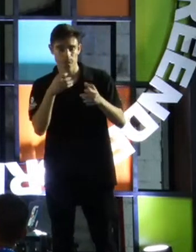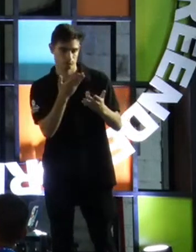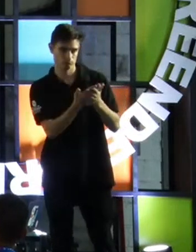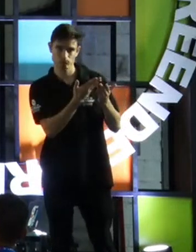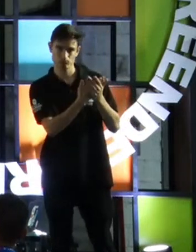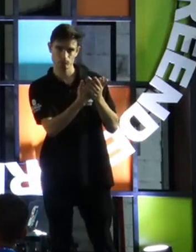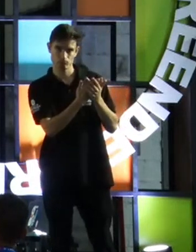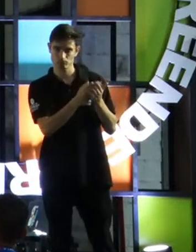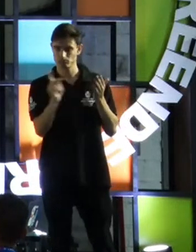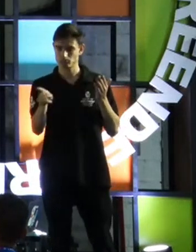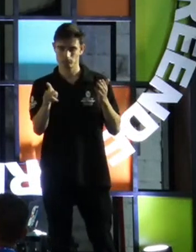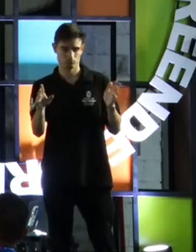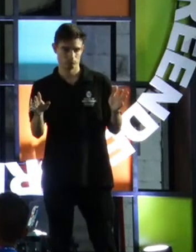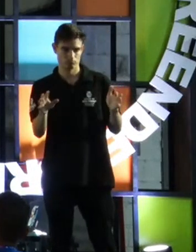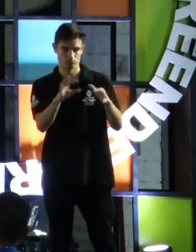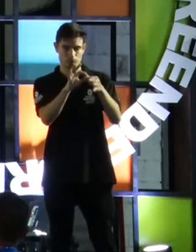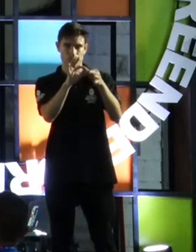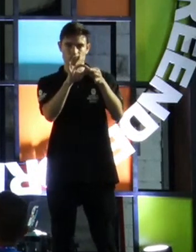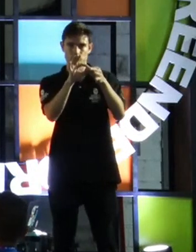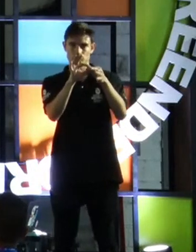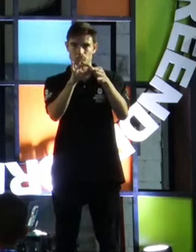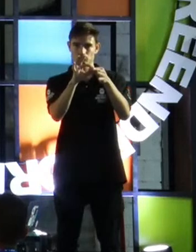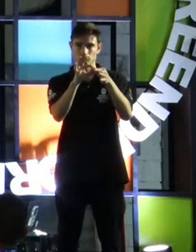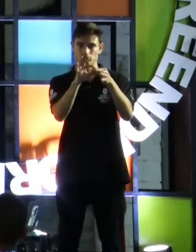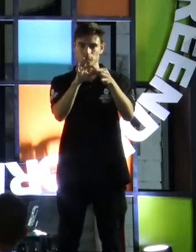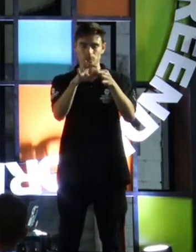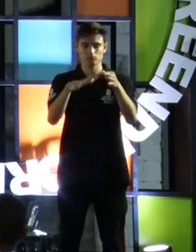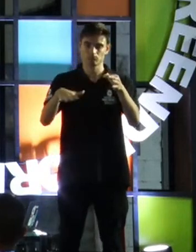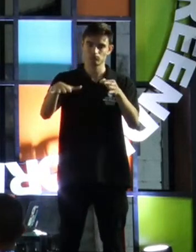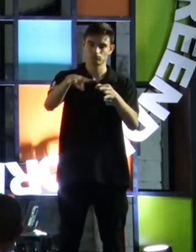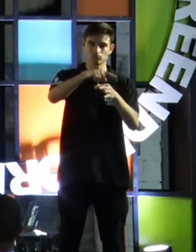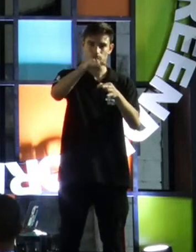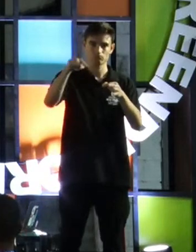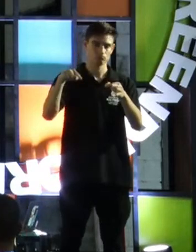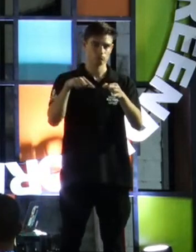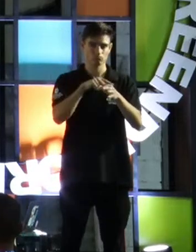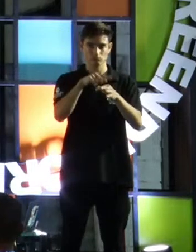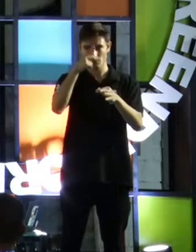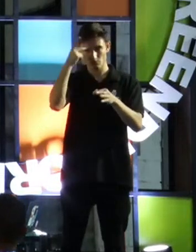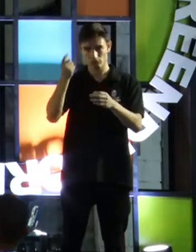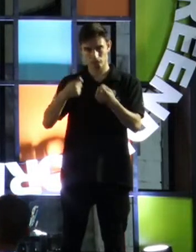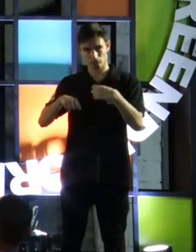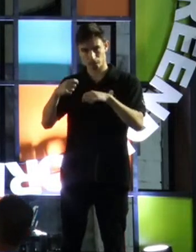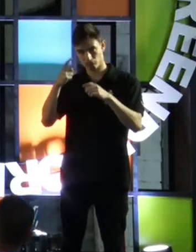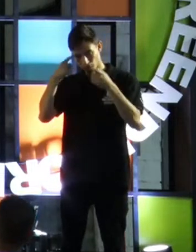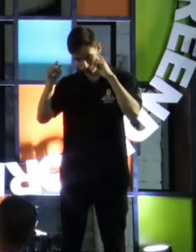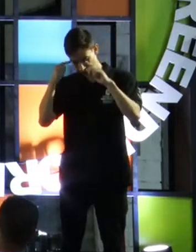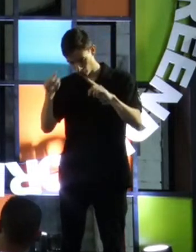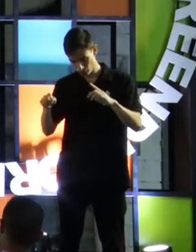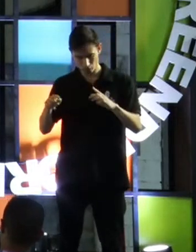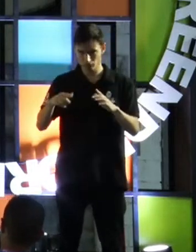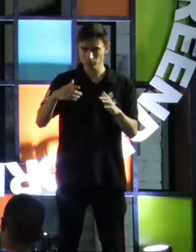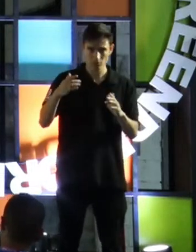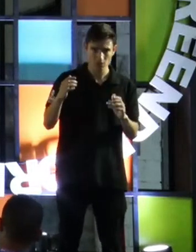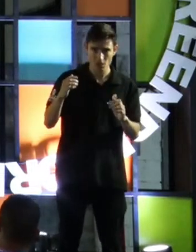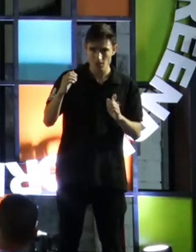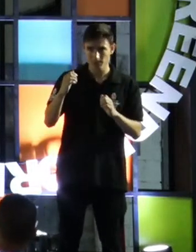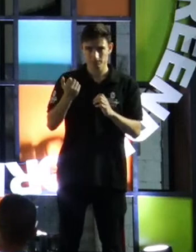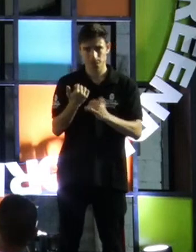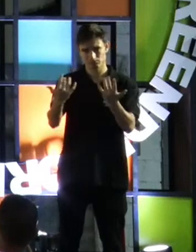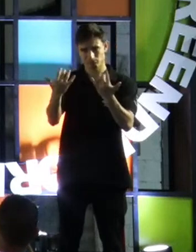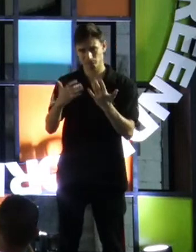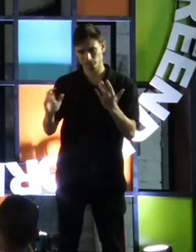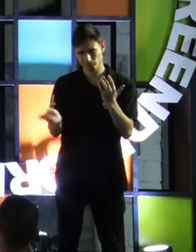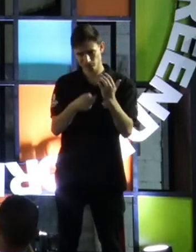estudantes, professores, conectados com o ecossistema local, com a galera da economia criativa, do turismo, da indústria, da agro, junta